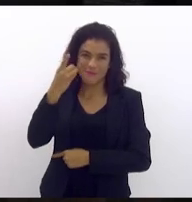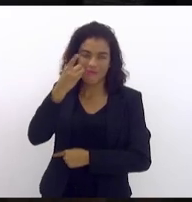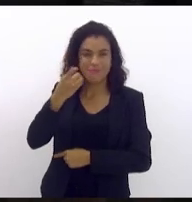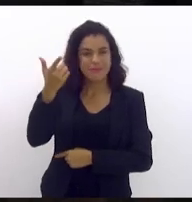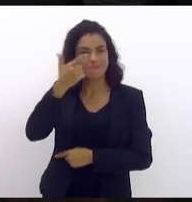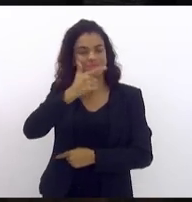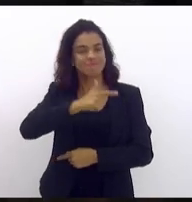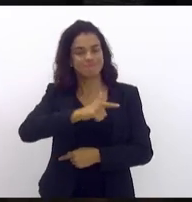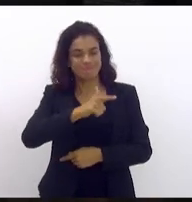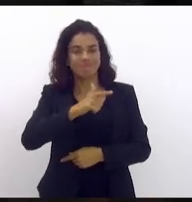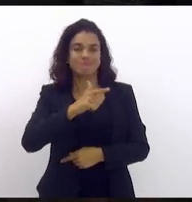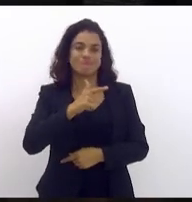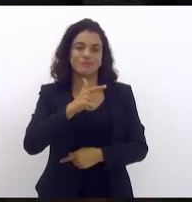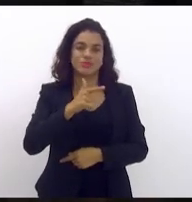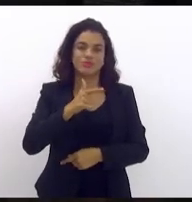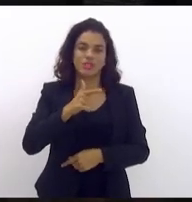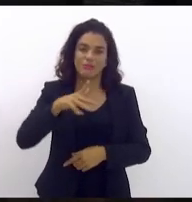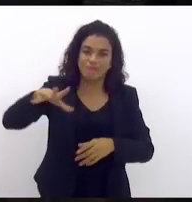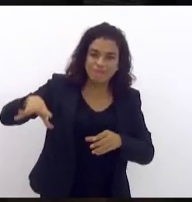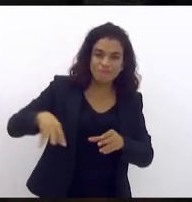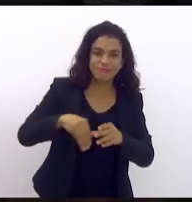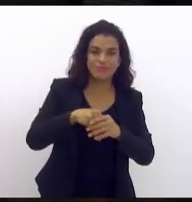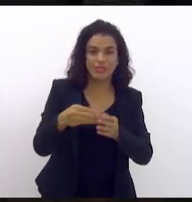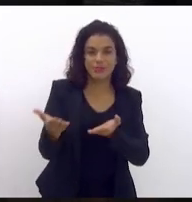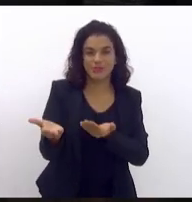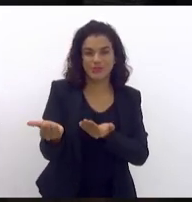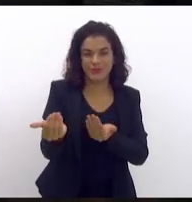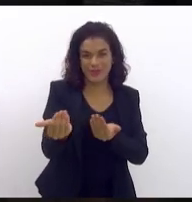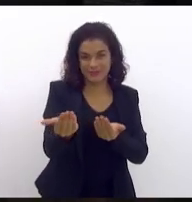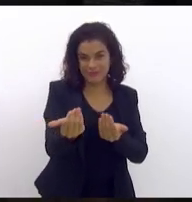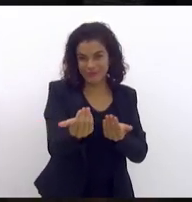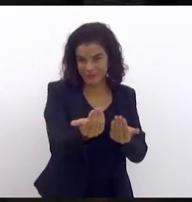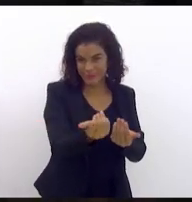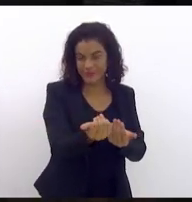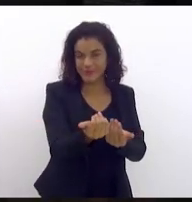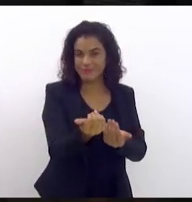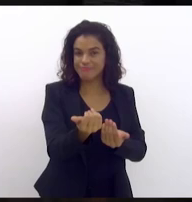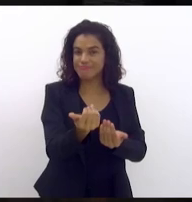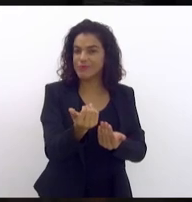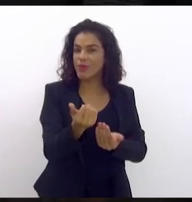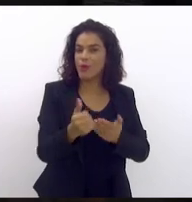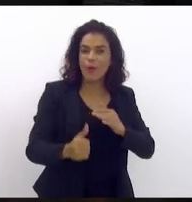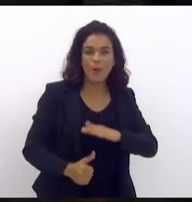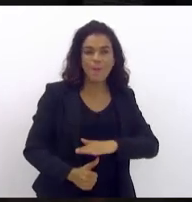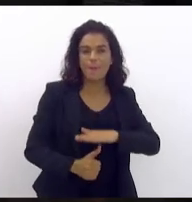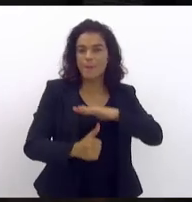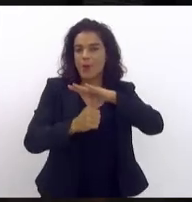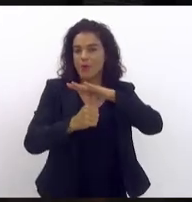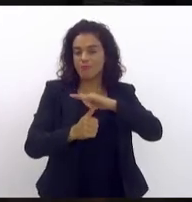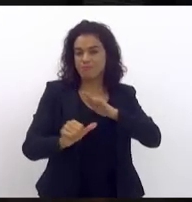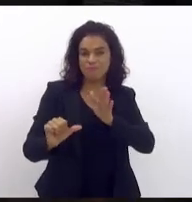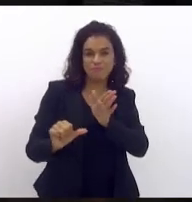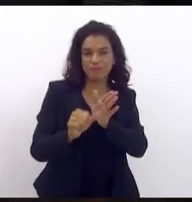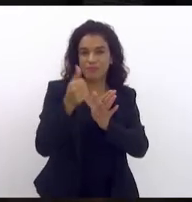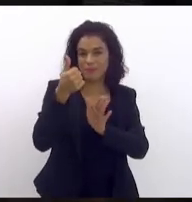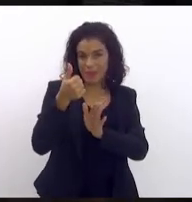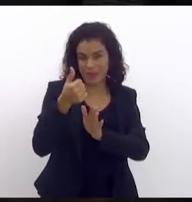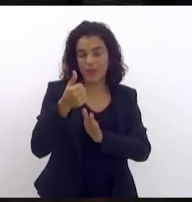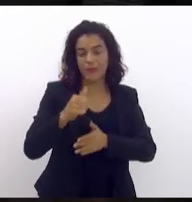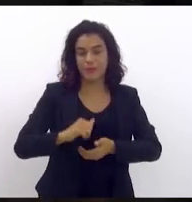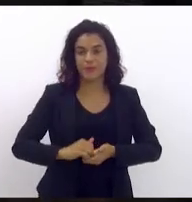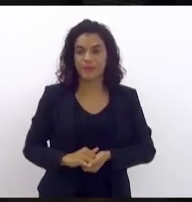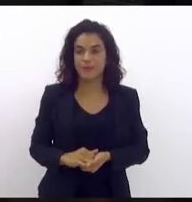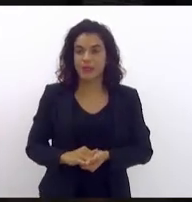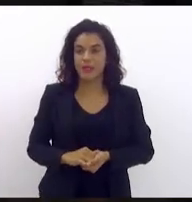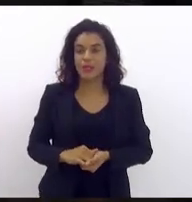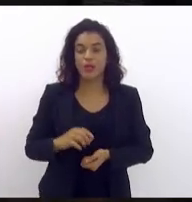consigamos colocar a juventude no ponto Pioneiro de debate aqui do Parlamento Fluminense